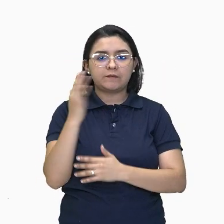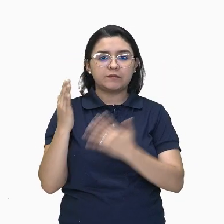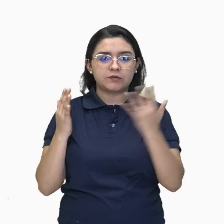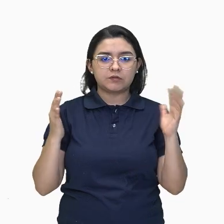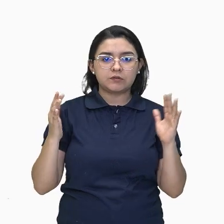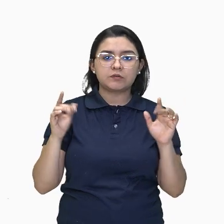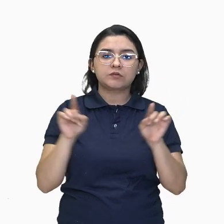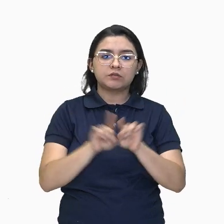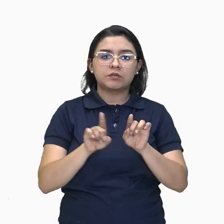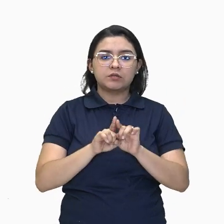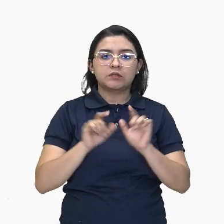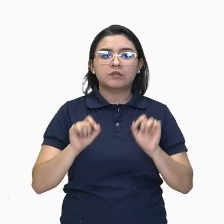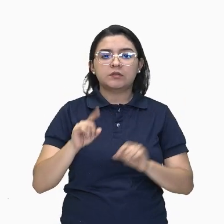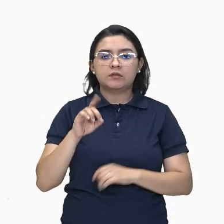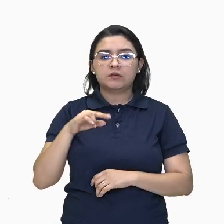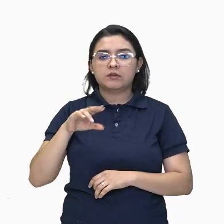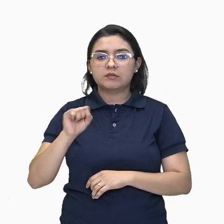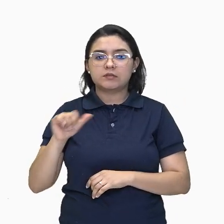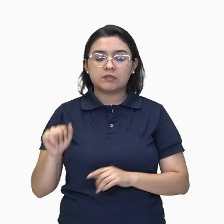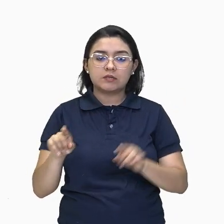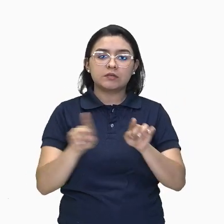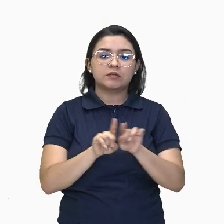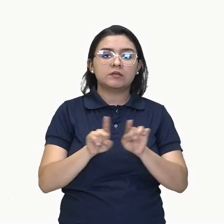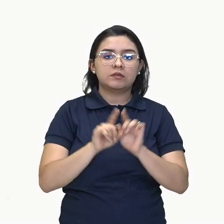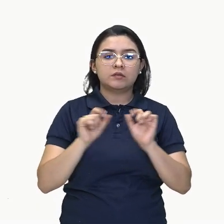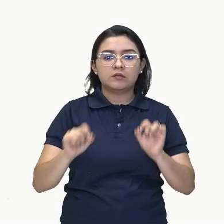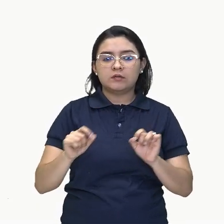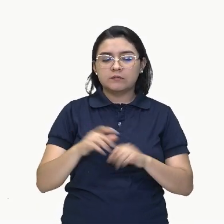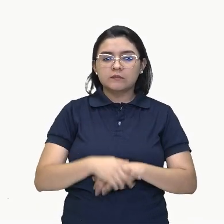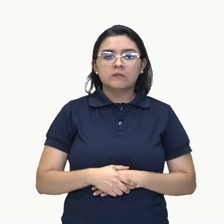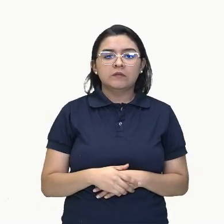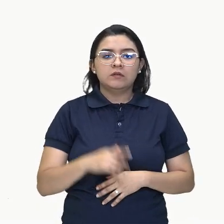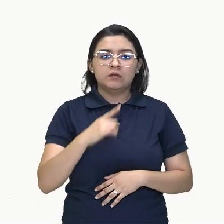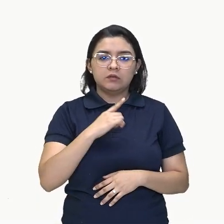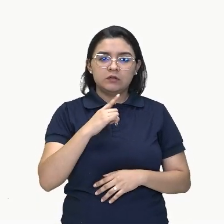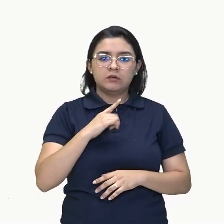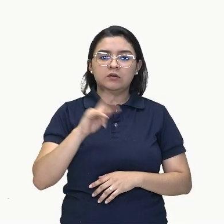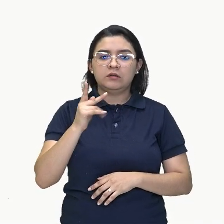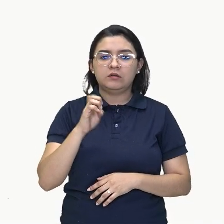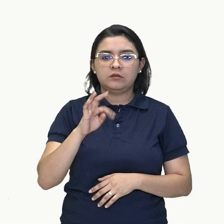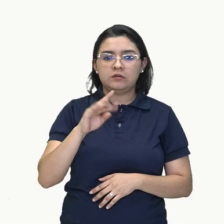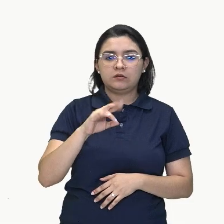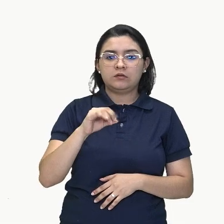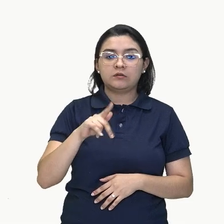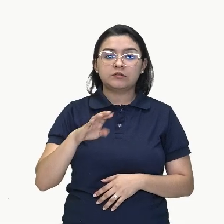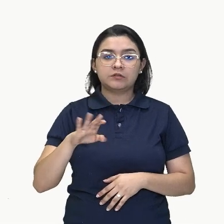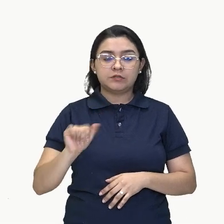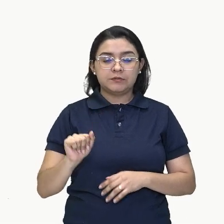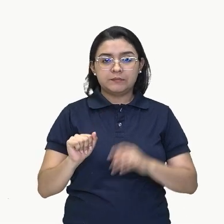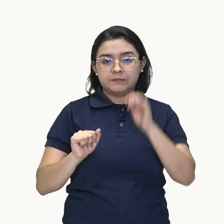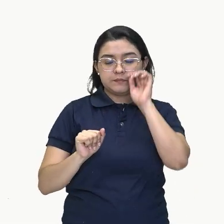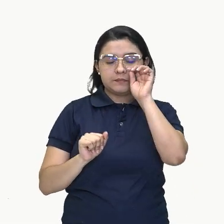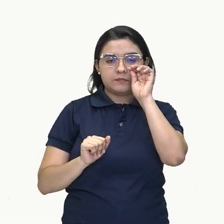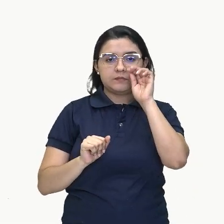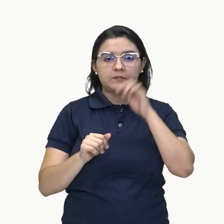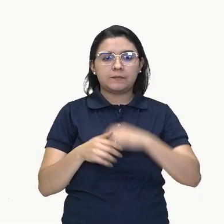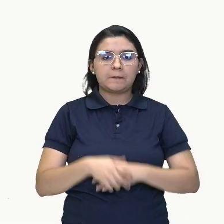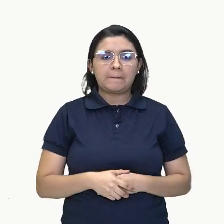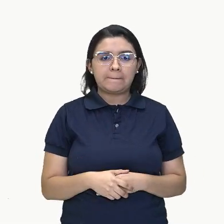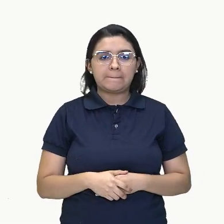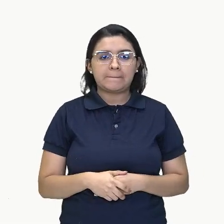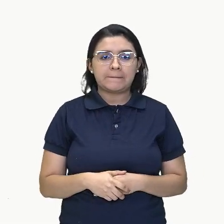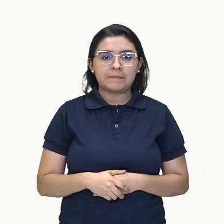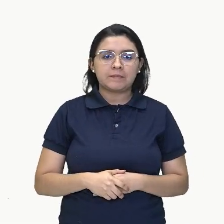vegetação bastante densa, né? E também aqui uma vegetação heterogênea.